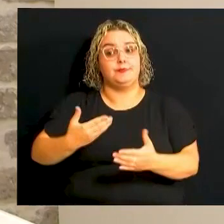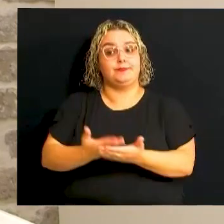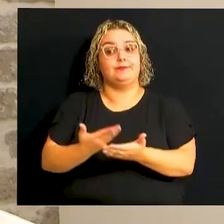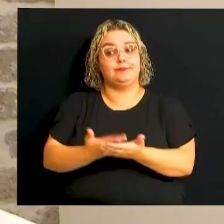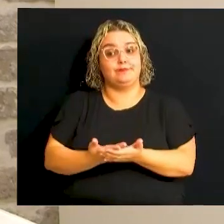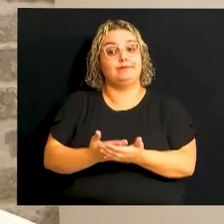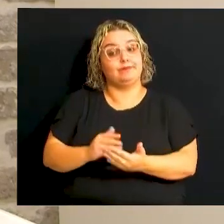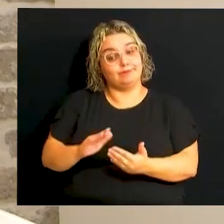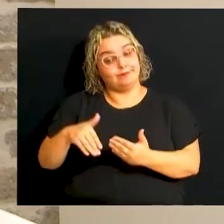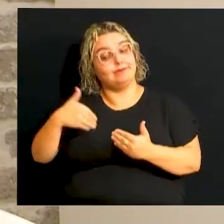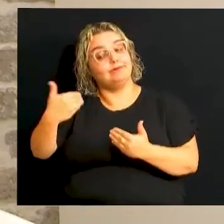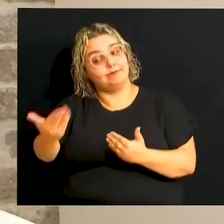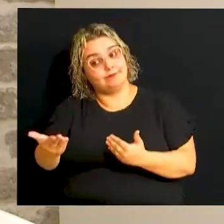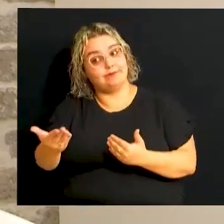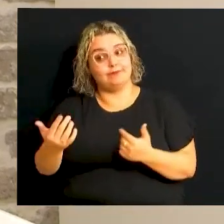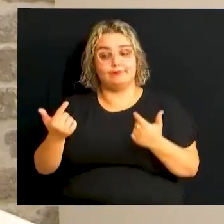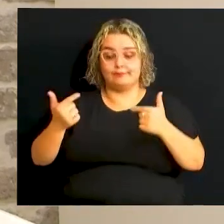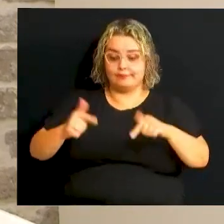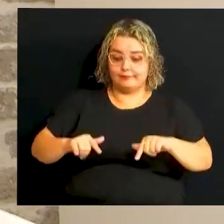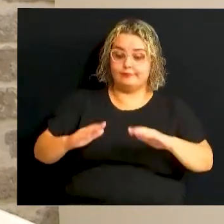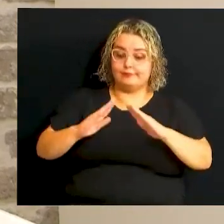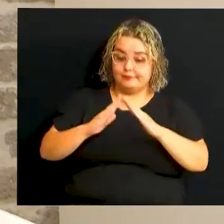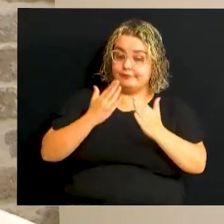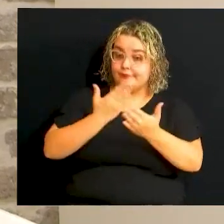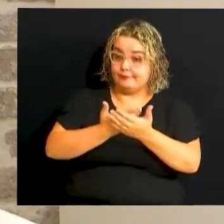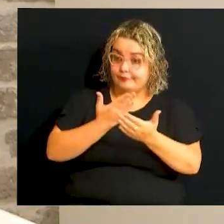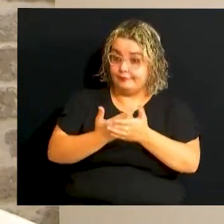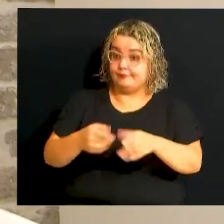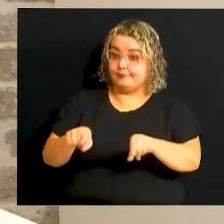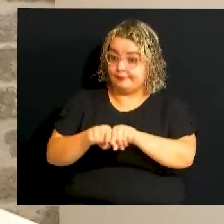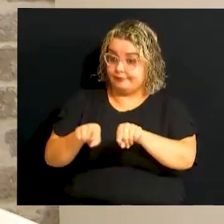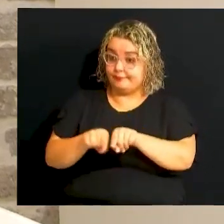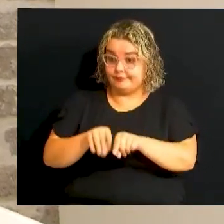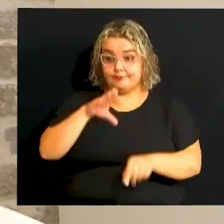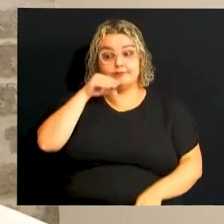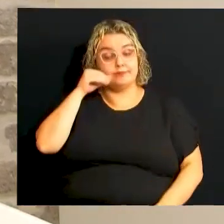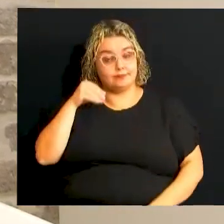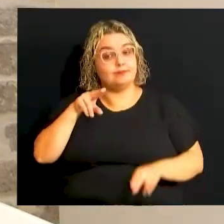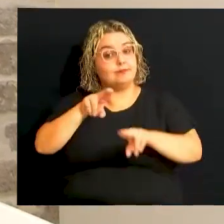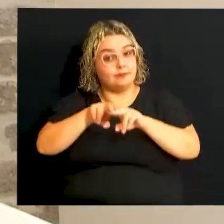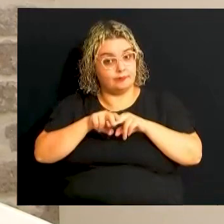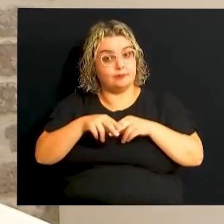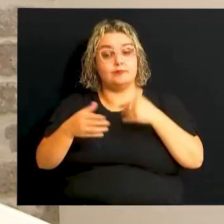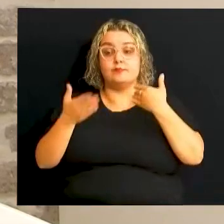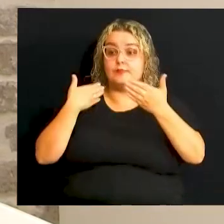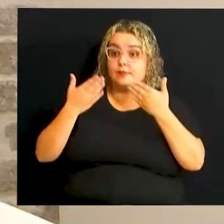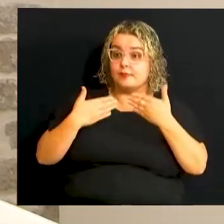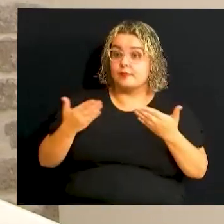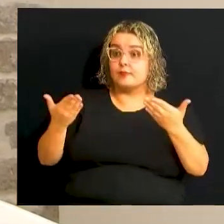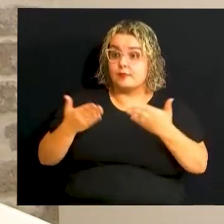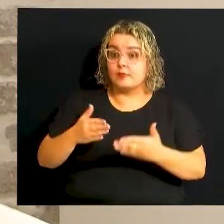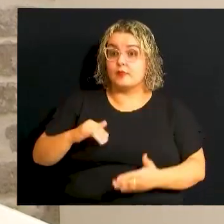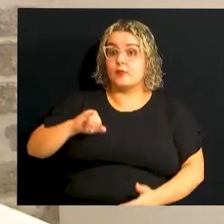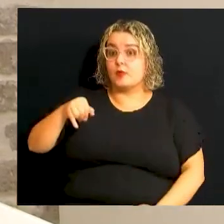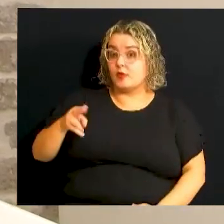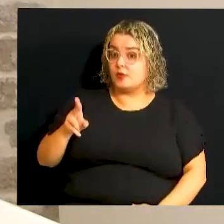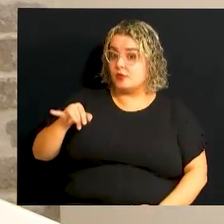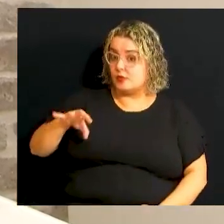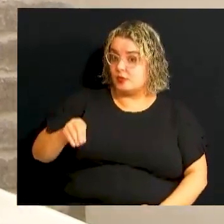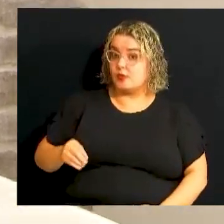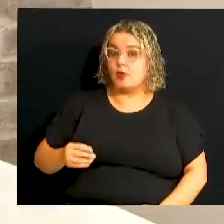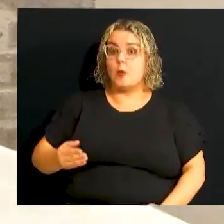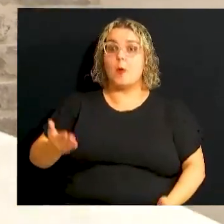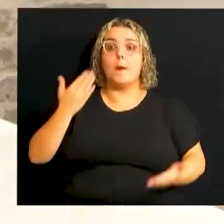de aula, fora, não é, do ambiente escolar, também pelos adolescentes. Por isso, a gente vai bater um papo com o